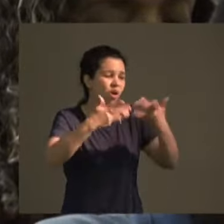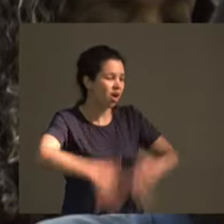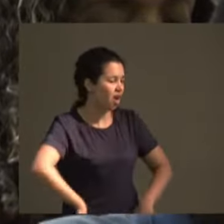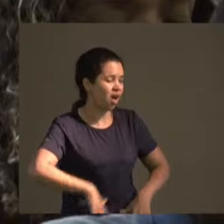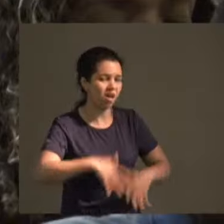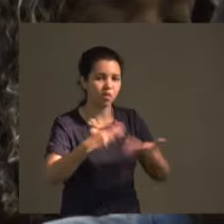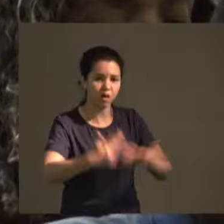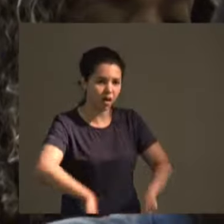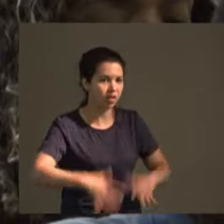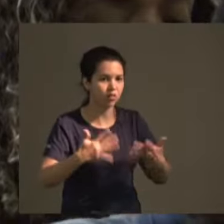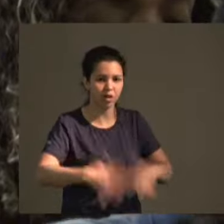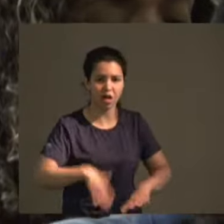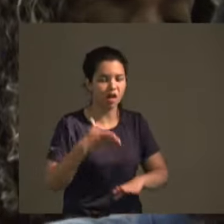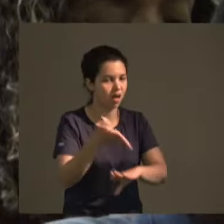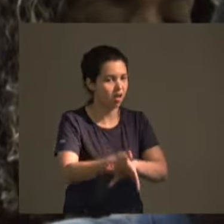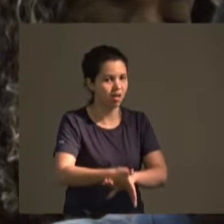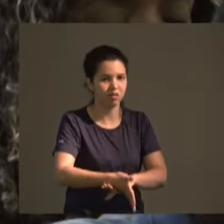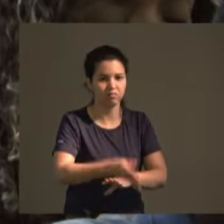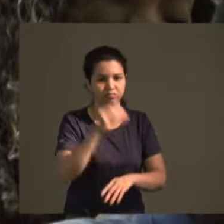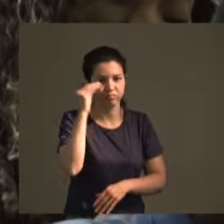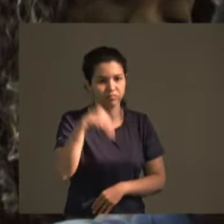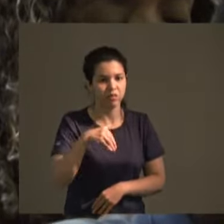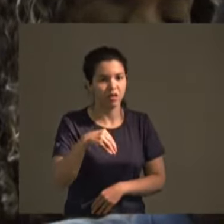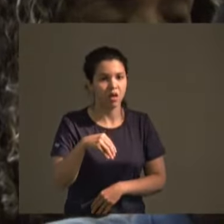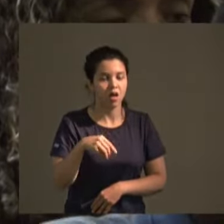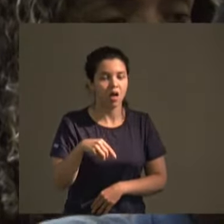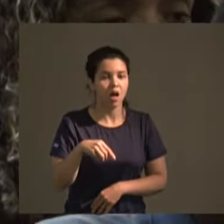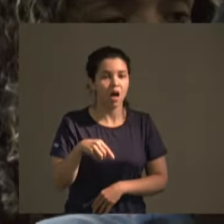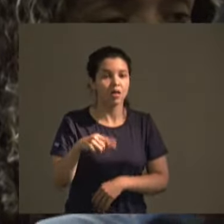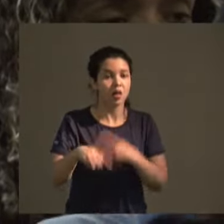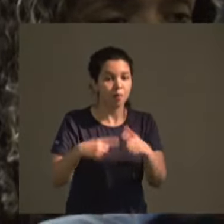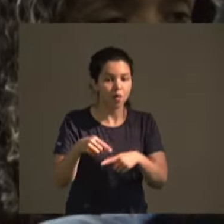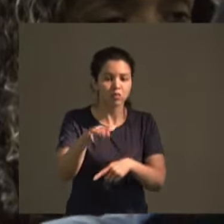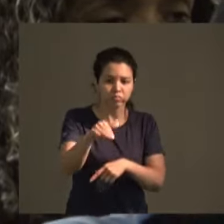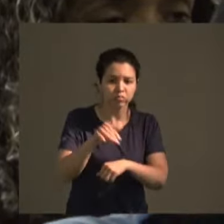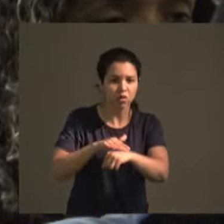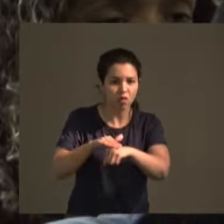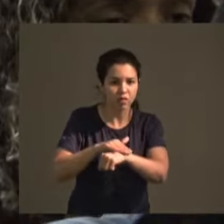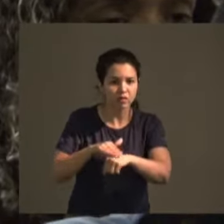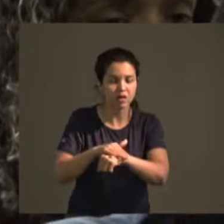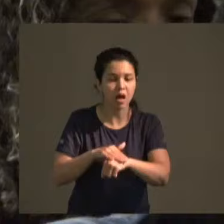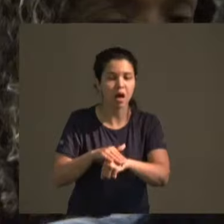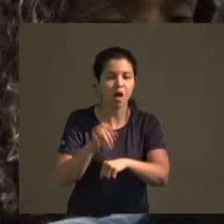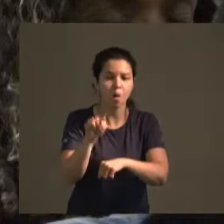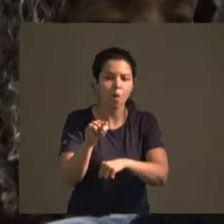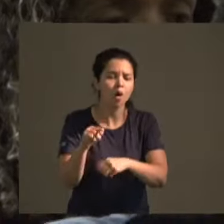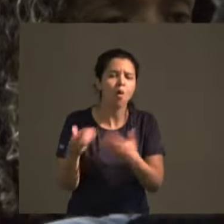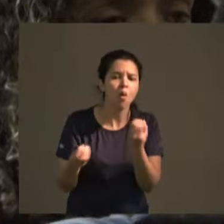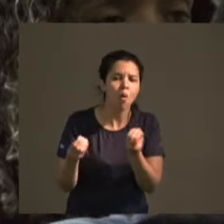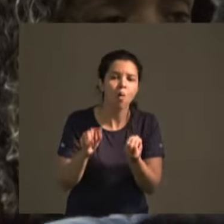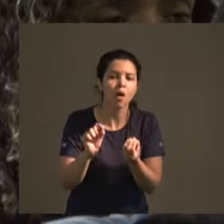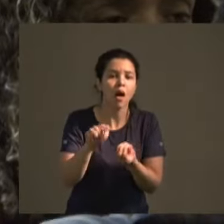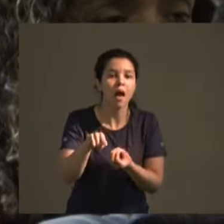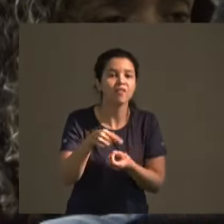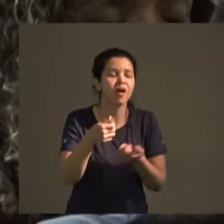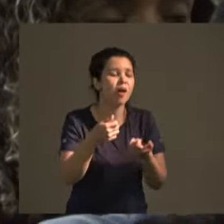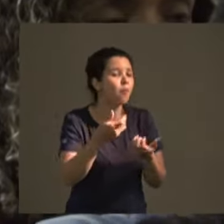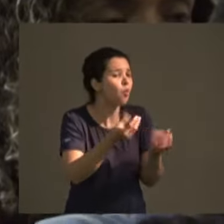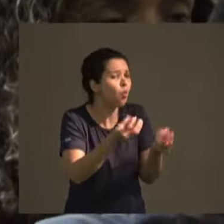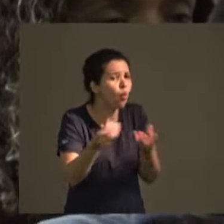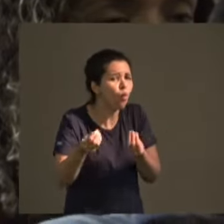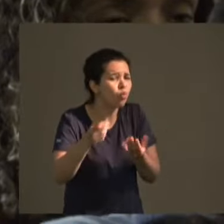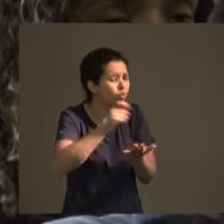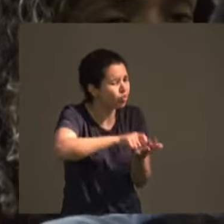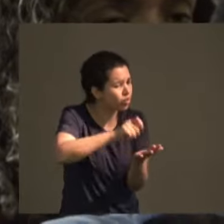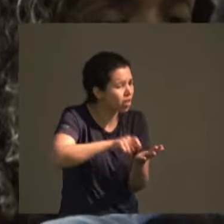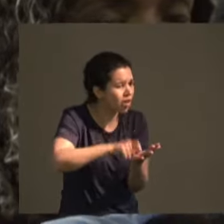mais, e a gente conversando com ele, ela coloca que vinha várias e várias atividades, né, de uma forma escrita, que ele